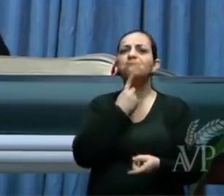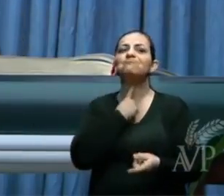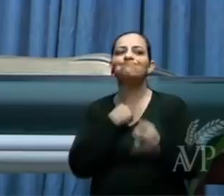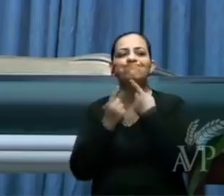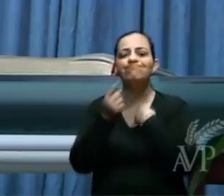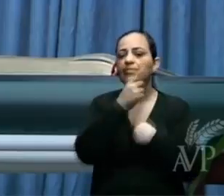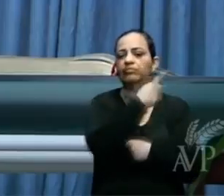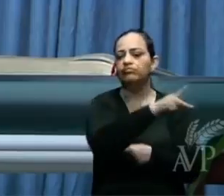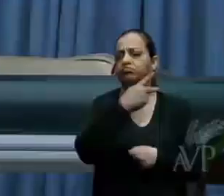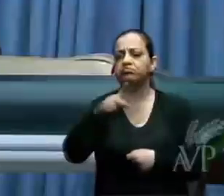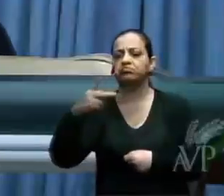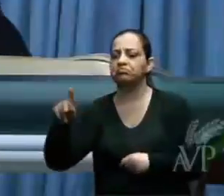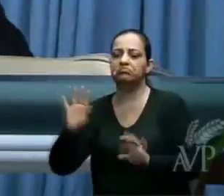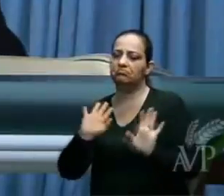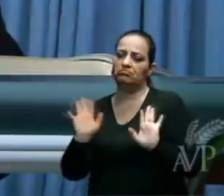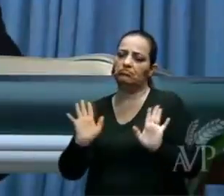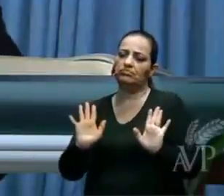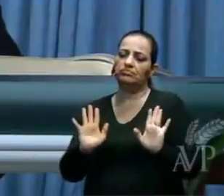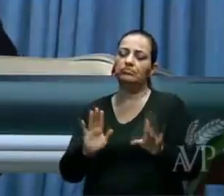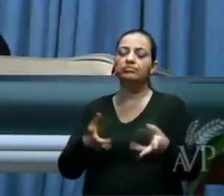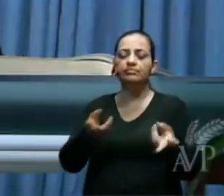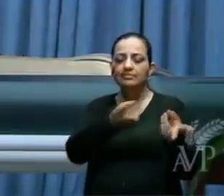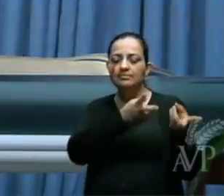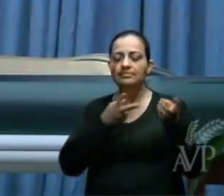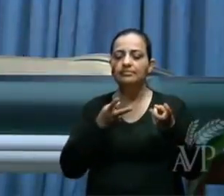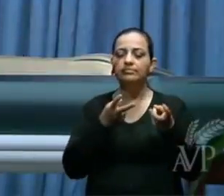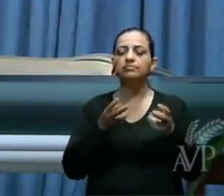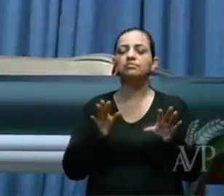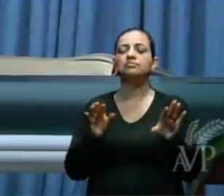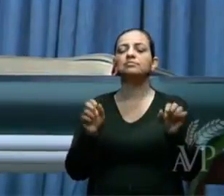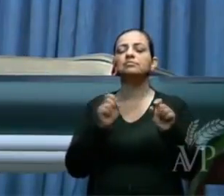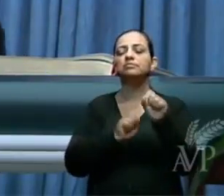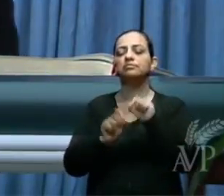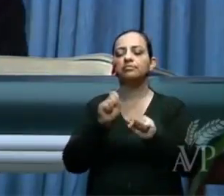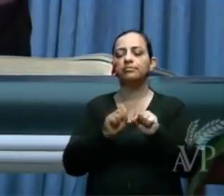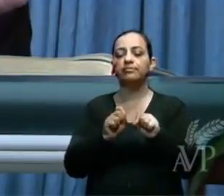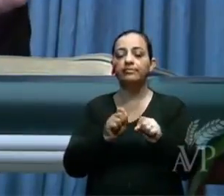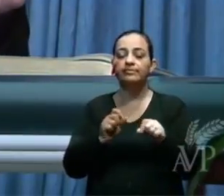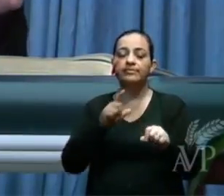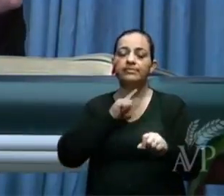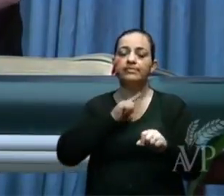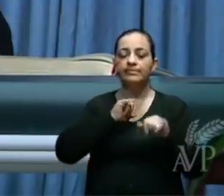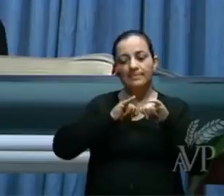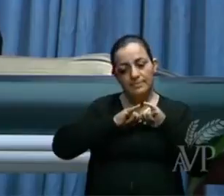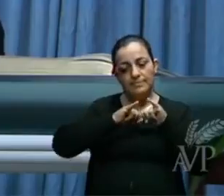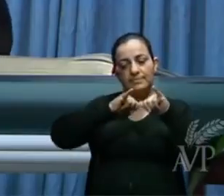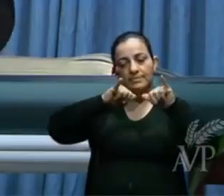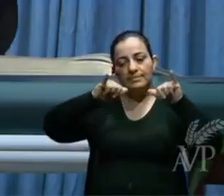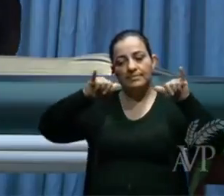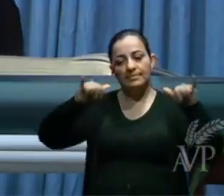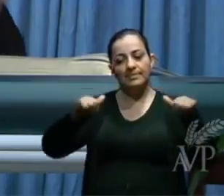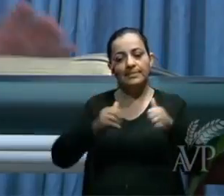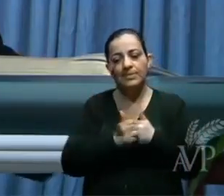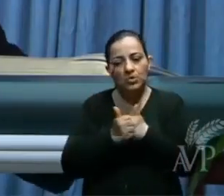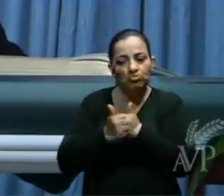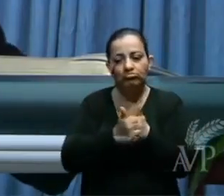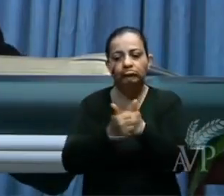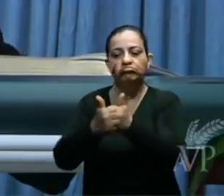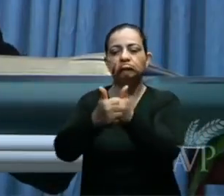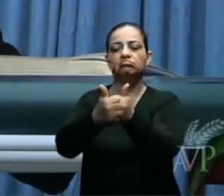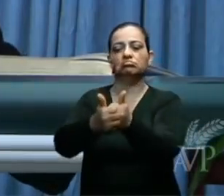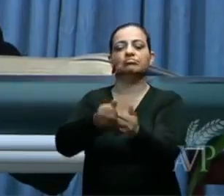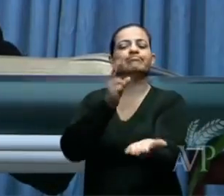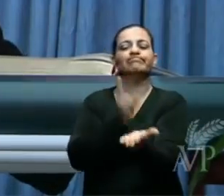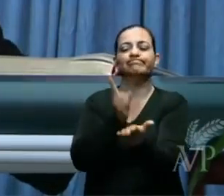c então vejamos irmãos que há uma mensagem que seguiam esses dois sinais